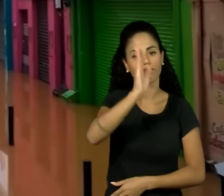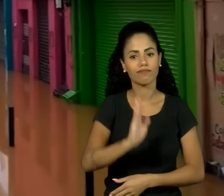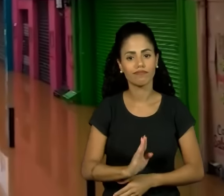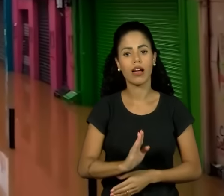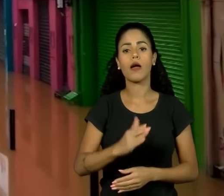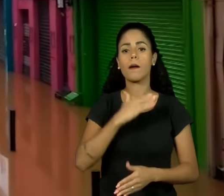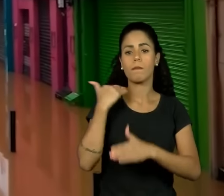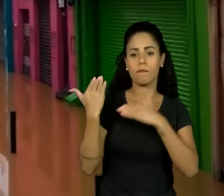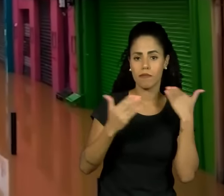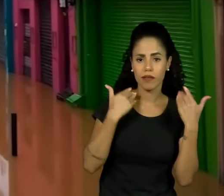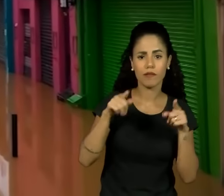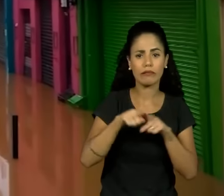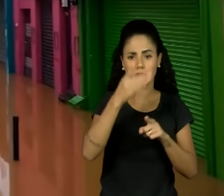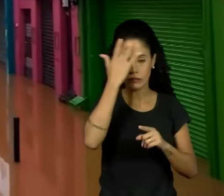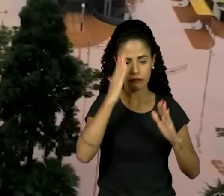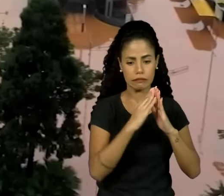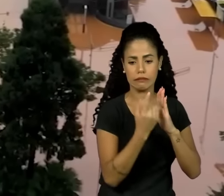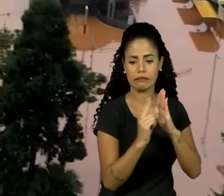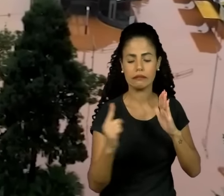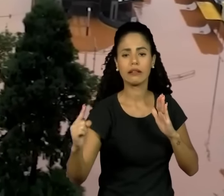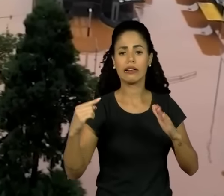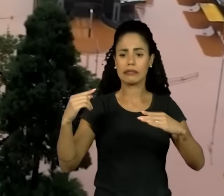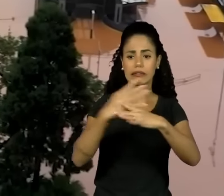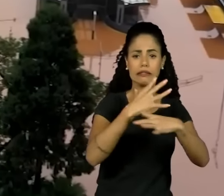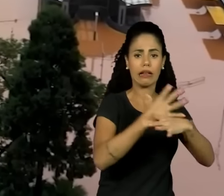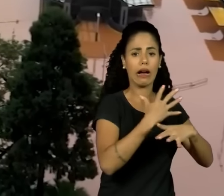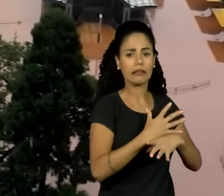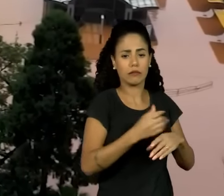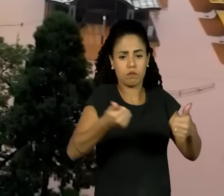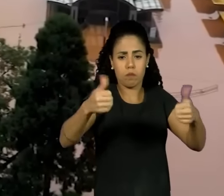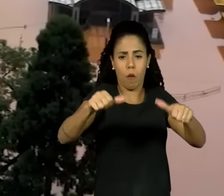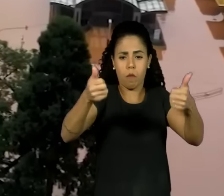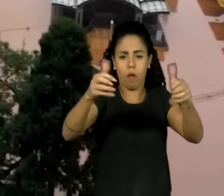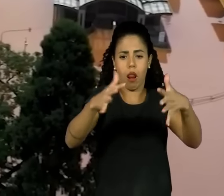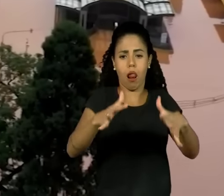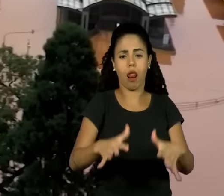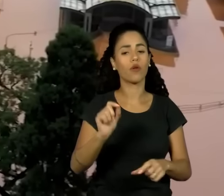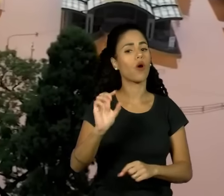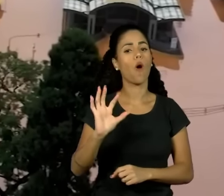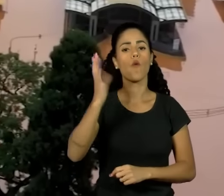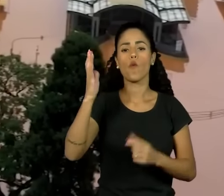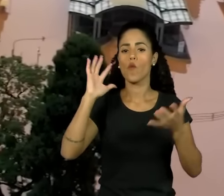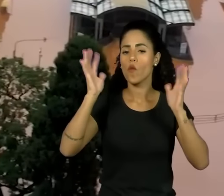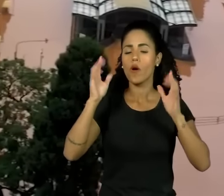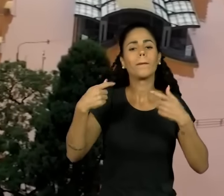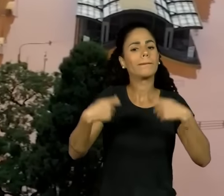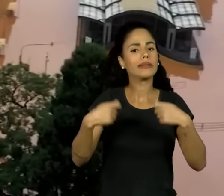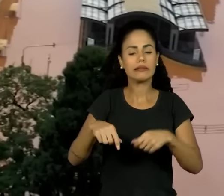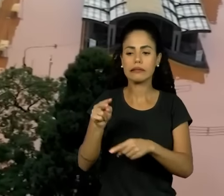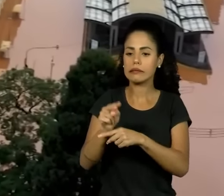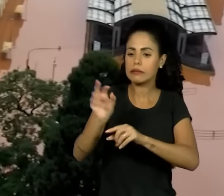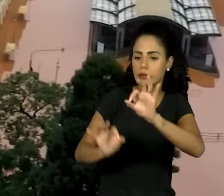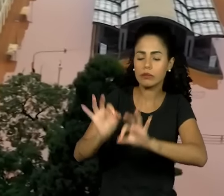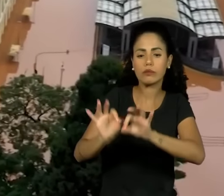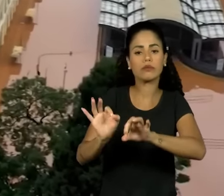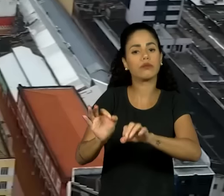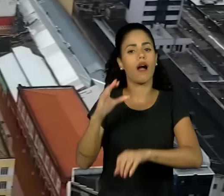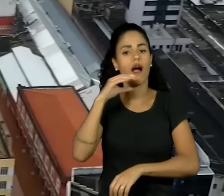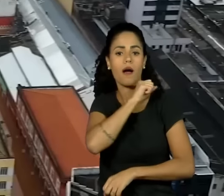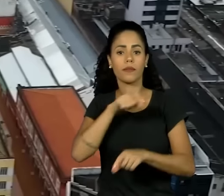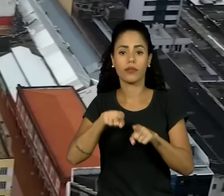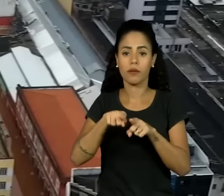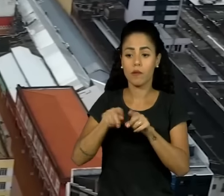de desabrigados, cidades arrasadas. Mais um exemplo da força da emergência climática mundial. Os